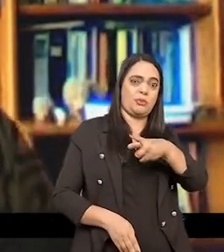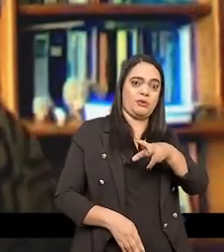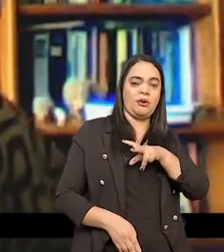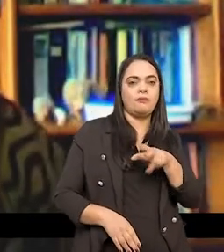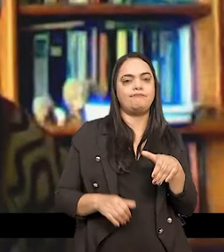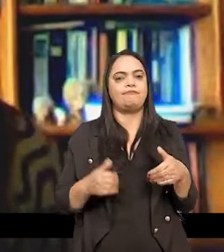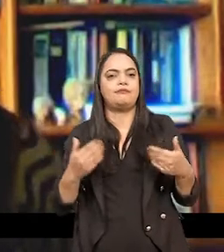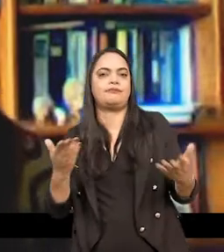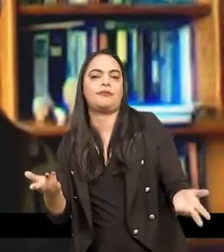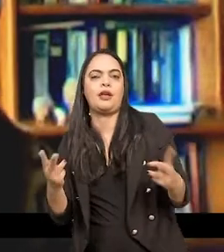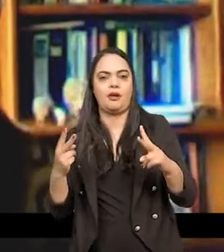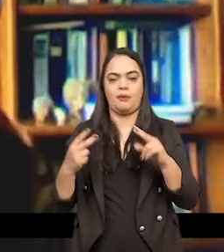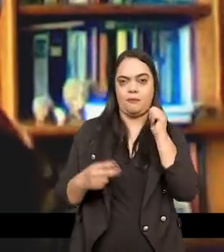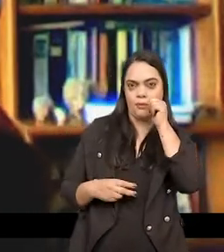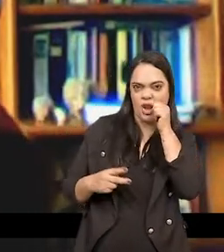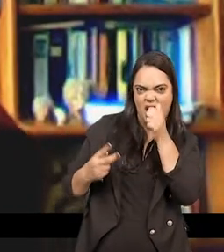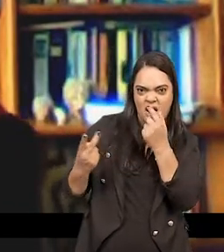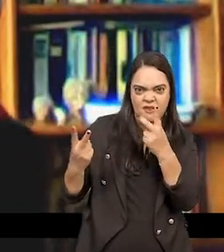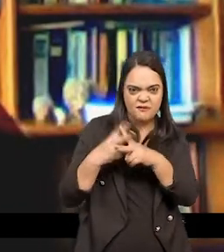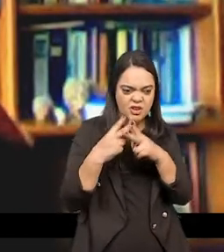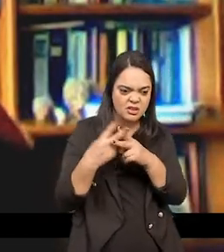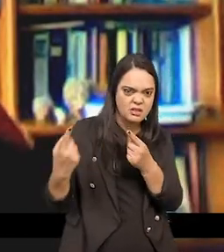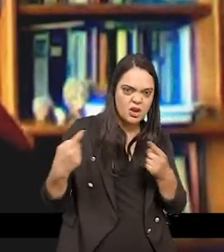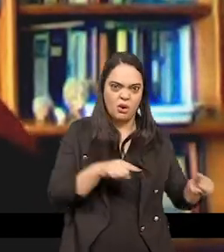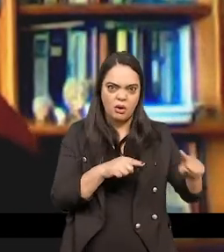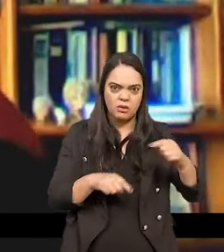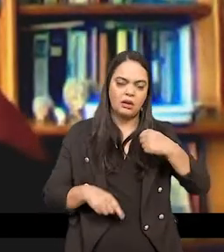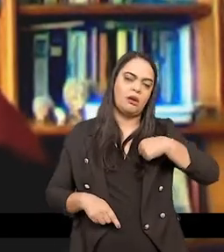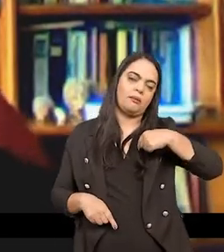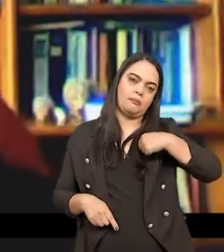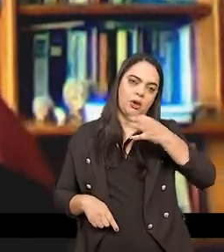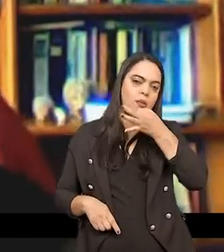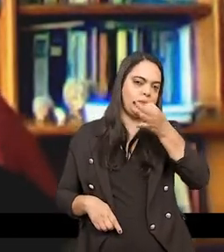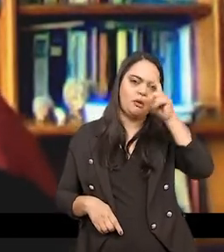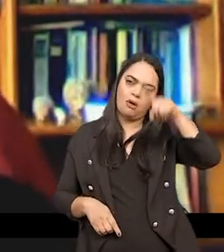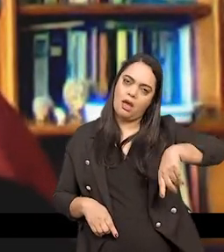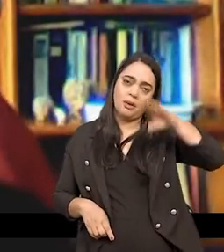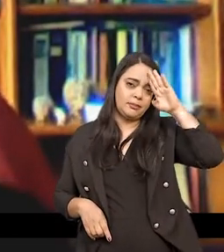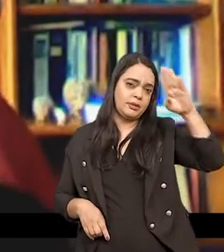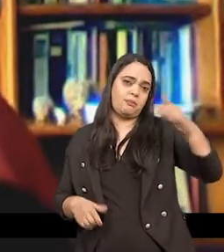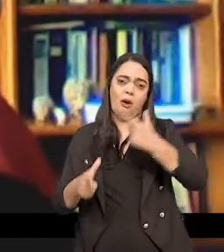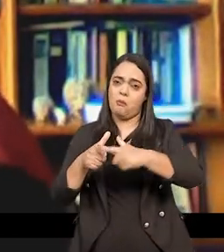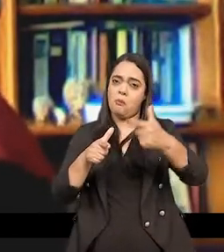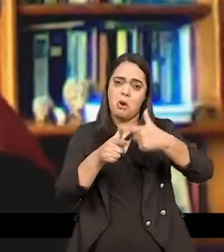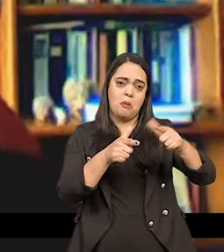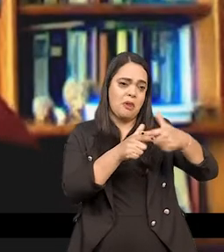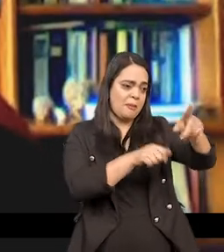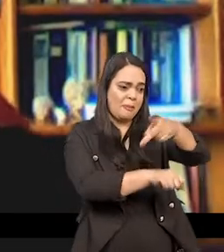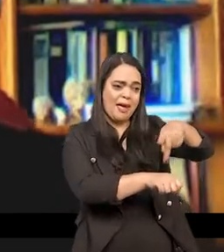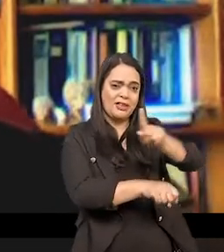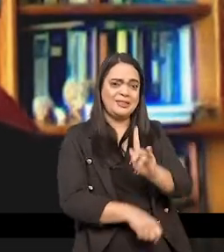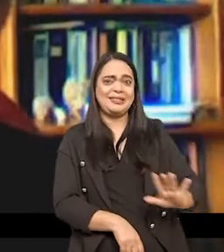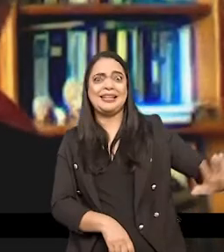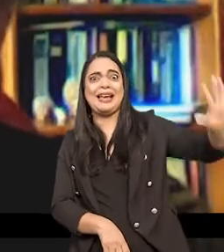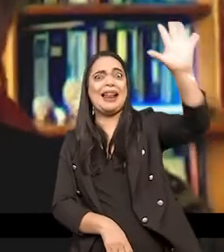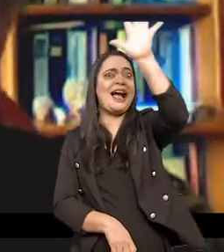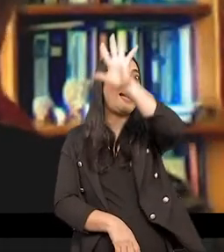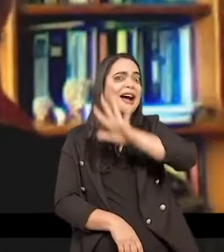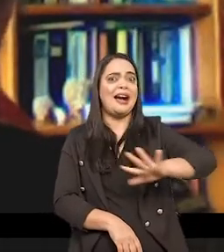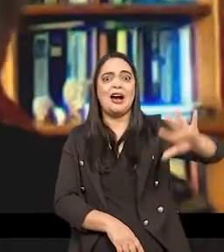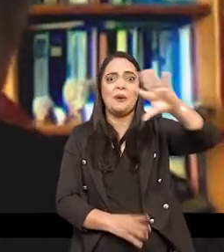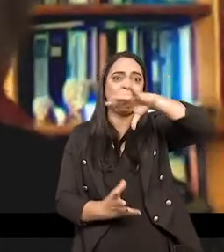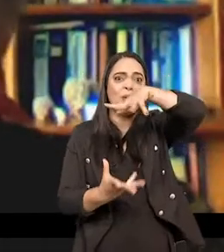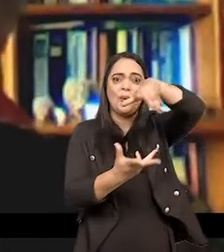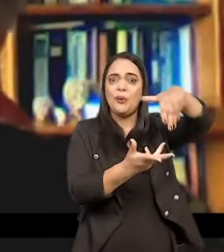a violência contra a mulher, para mim, é o grande drama dos países todos, é um caso de saúde pública, né? E ela é tão